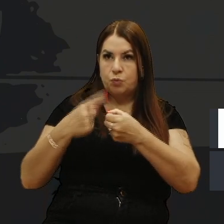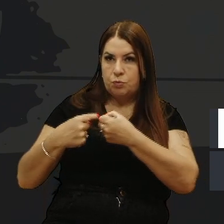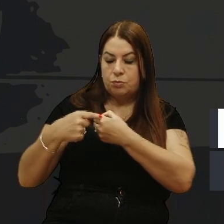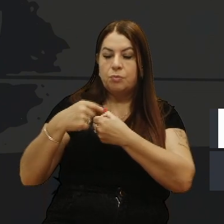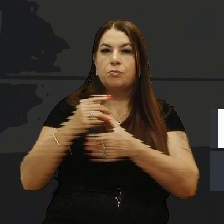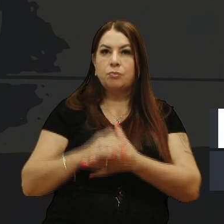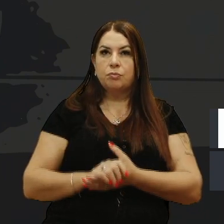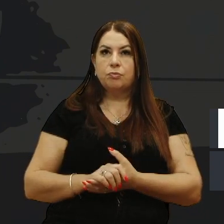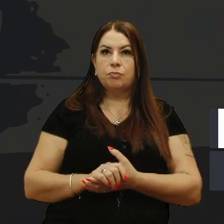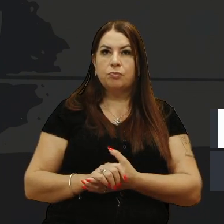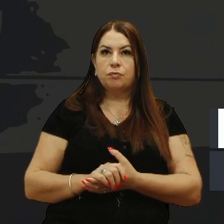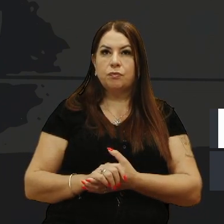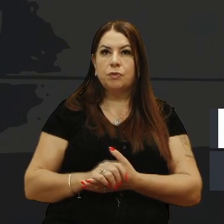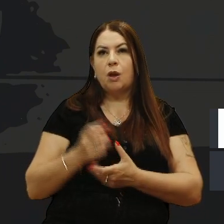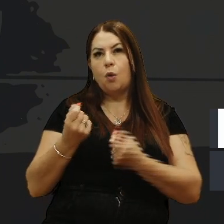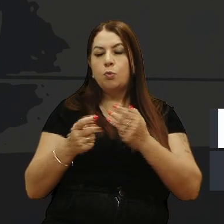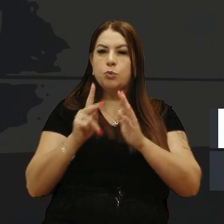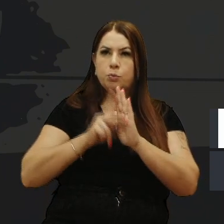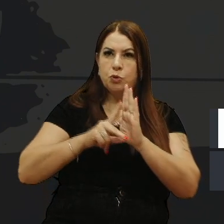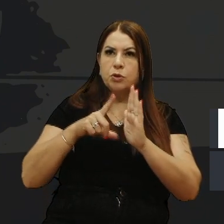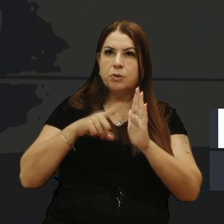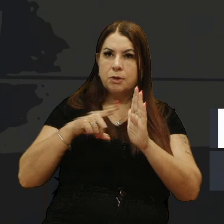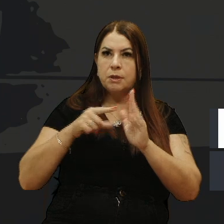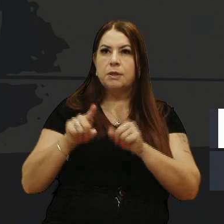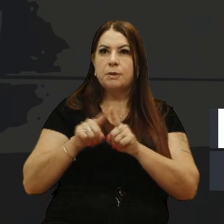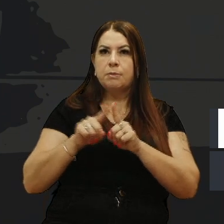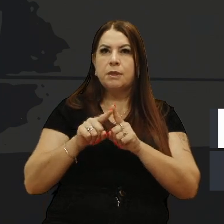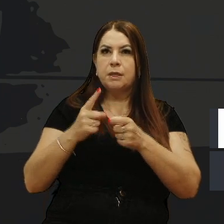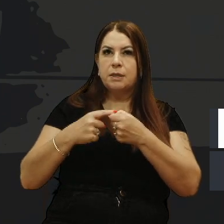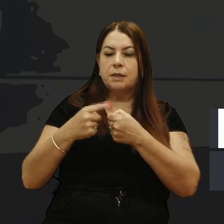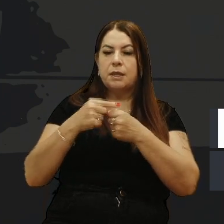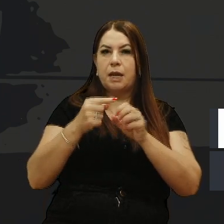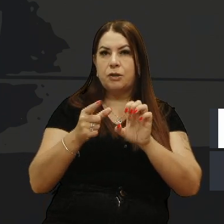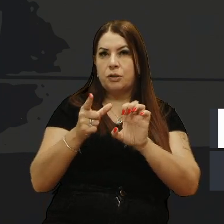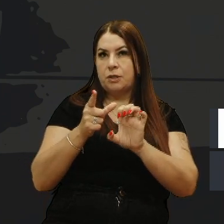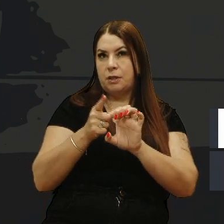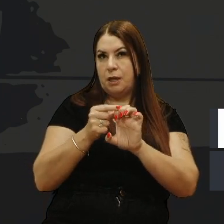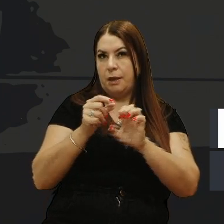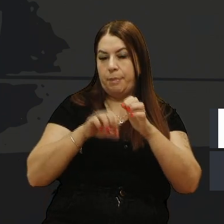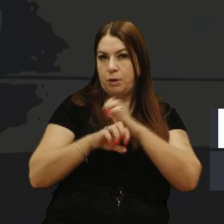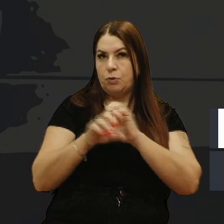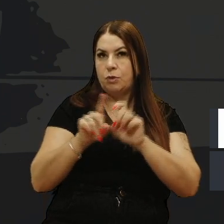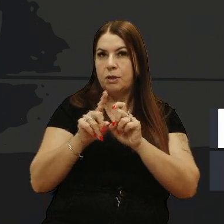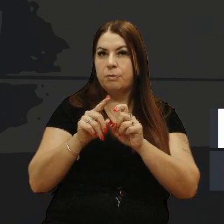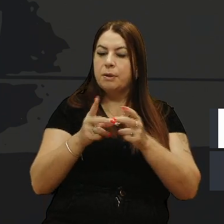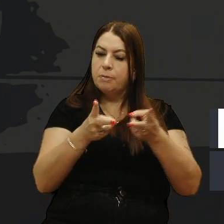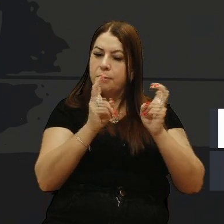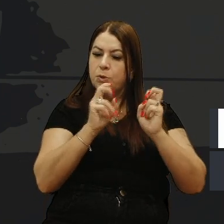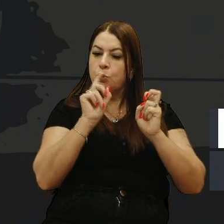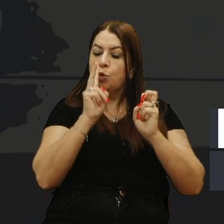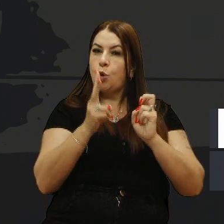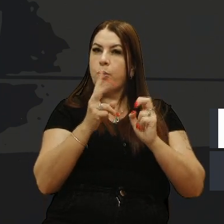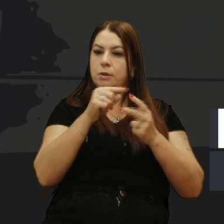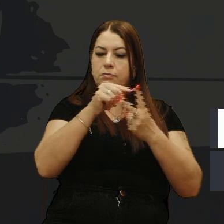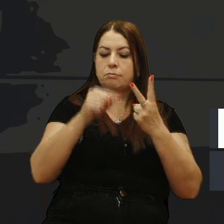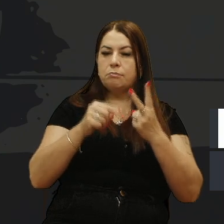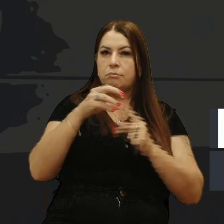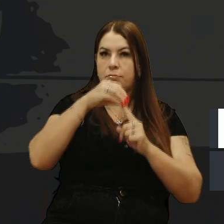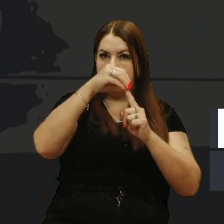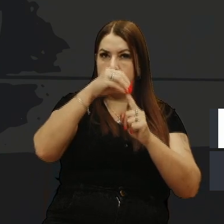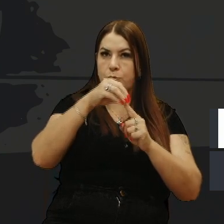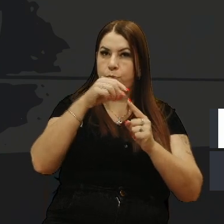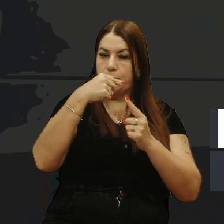municípios, através de alguns projetos que temos, inclusive Cidade Empreendedora, nós identificamos 2 pontos centrais. O